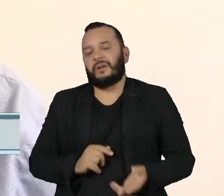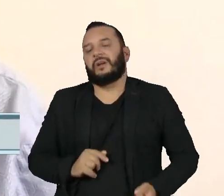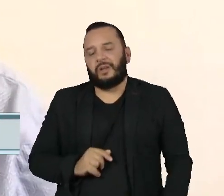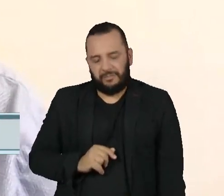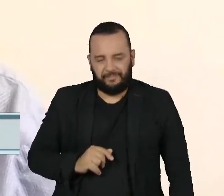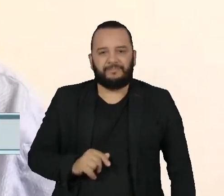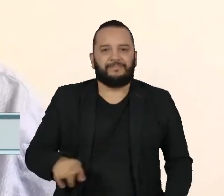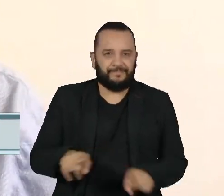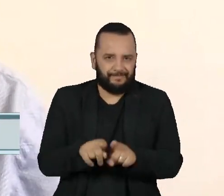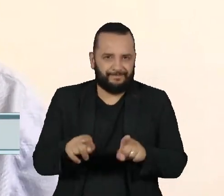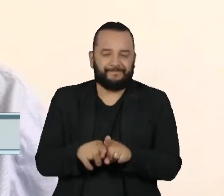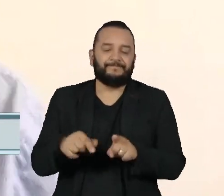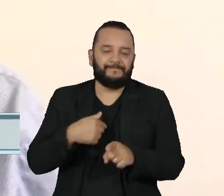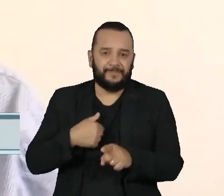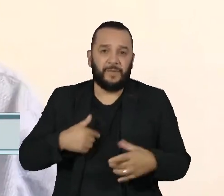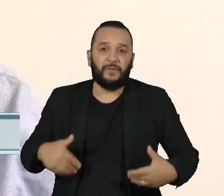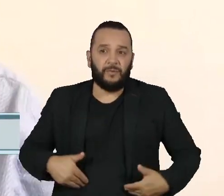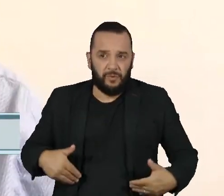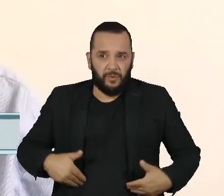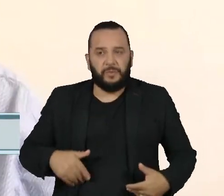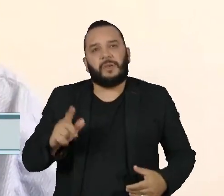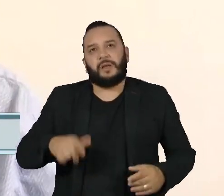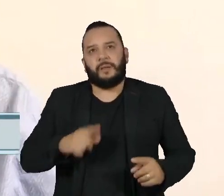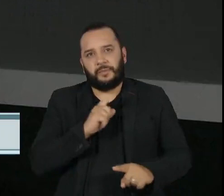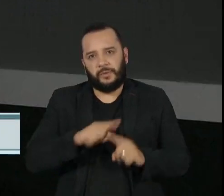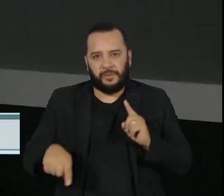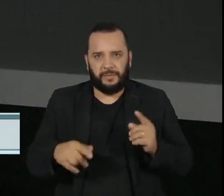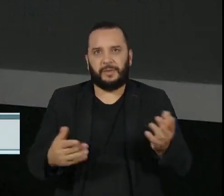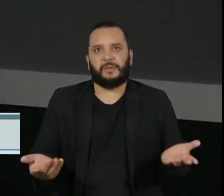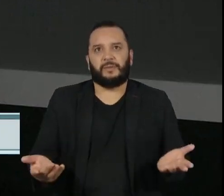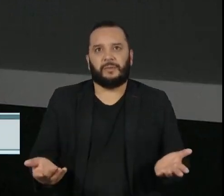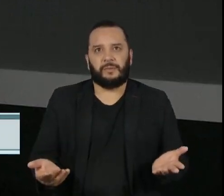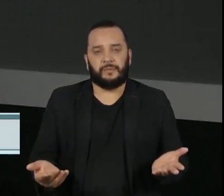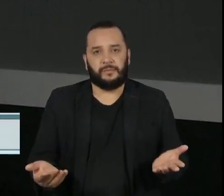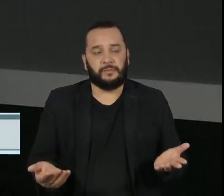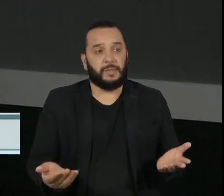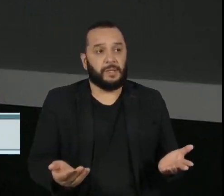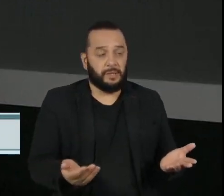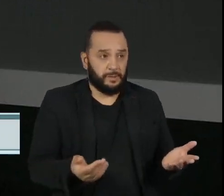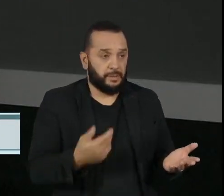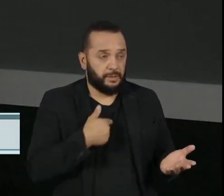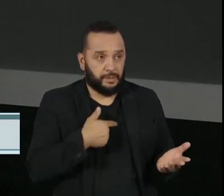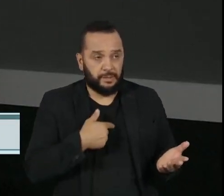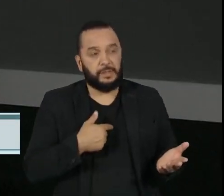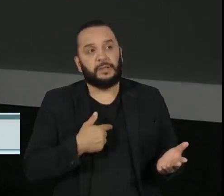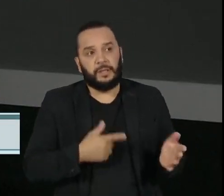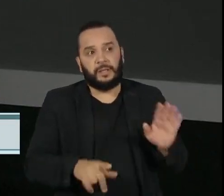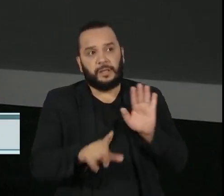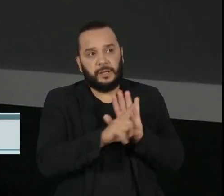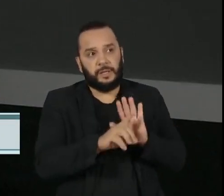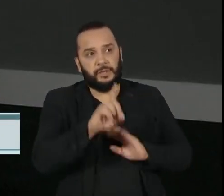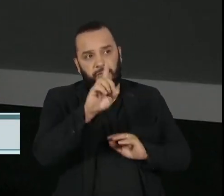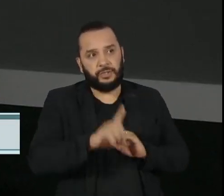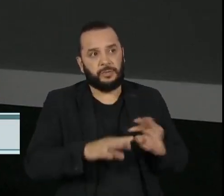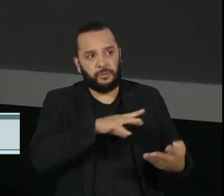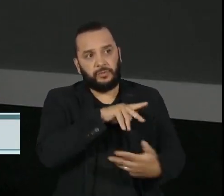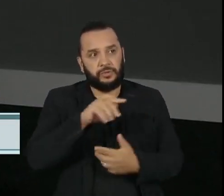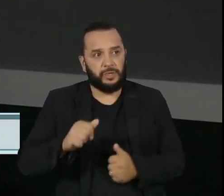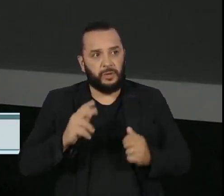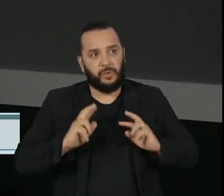é um método proibido de combate. À luz do direito internacional humanitário, como é